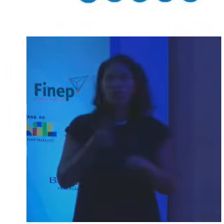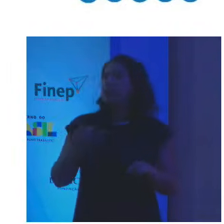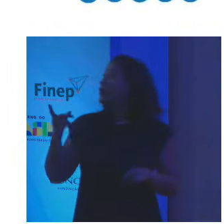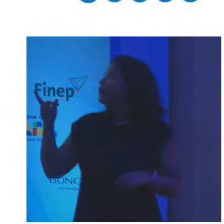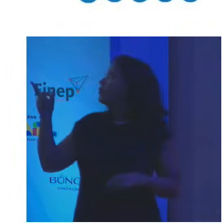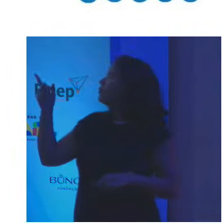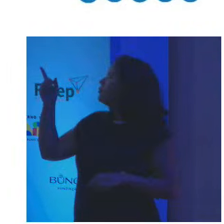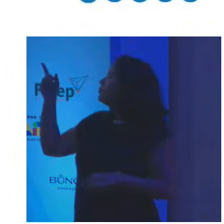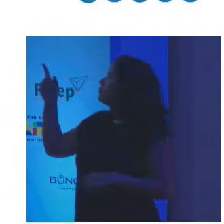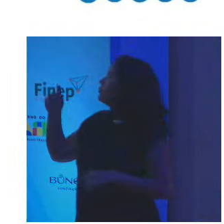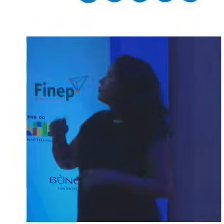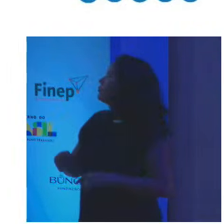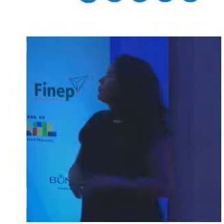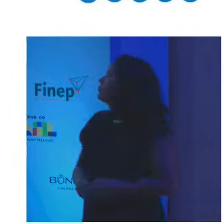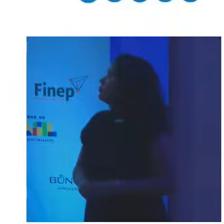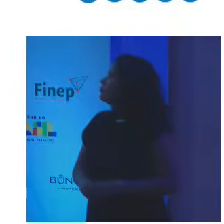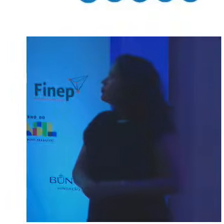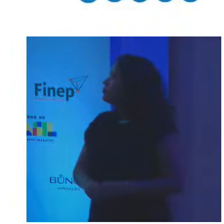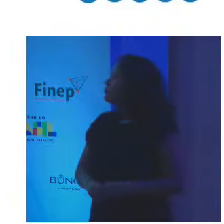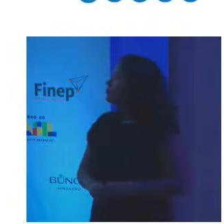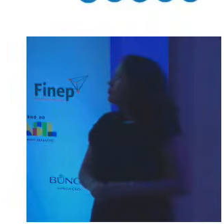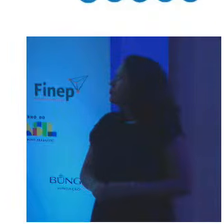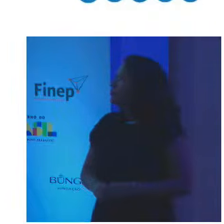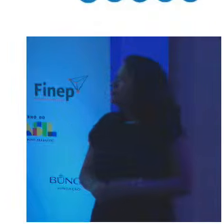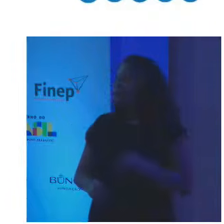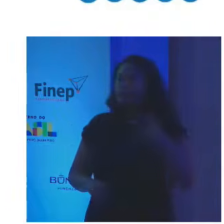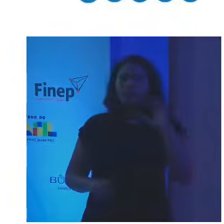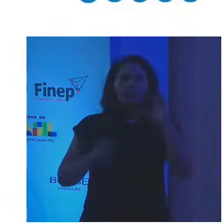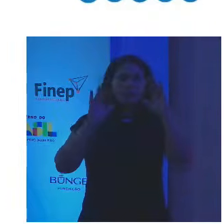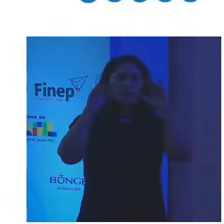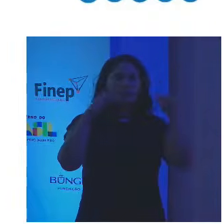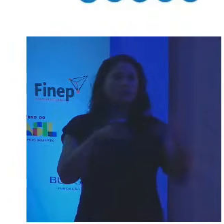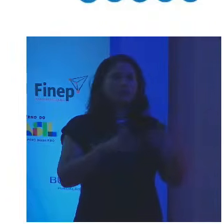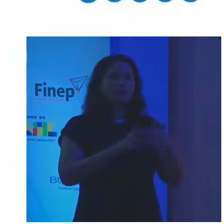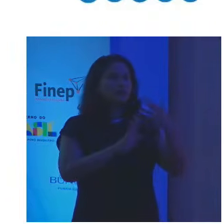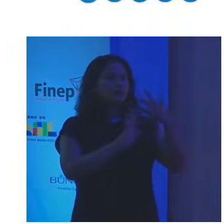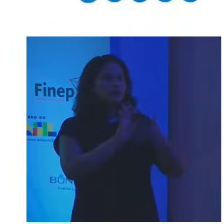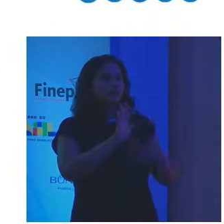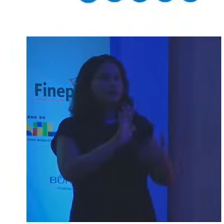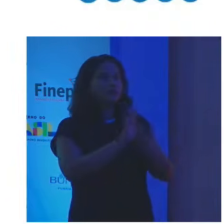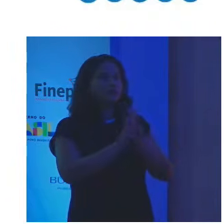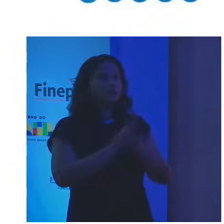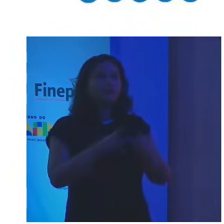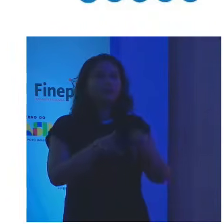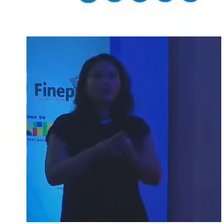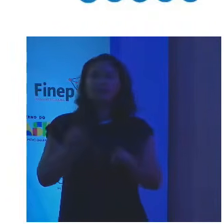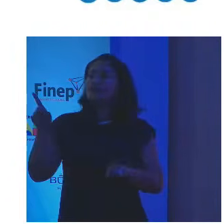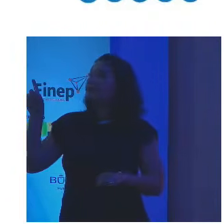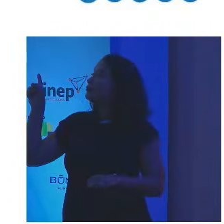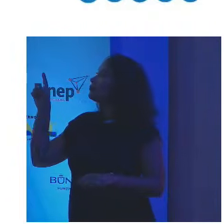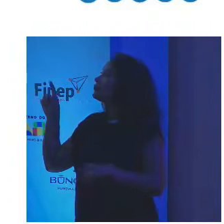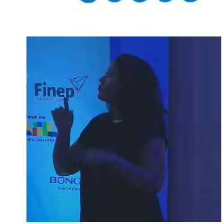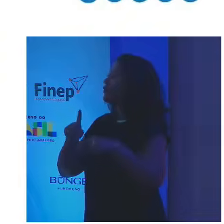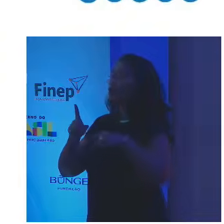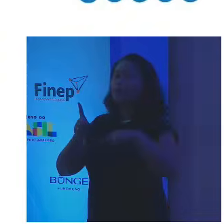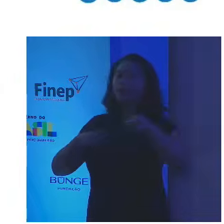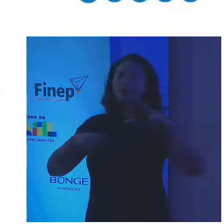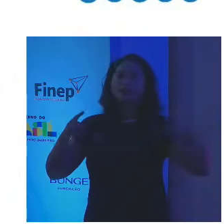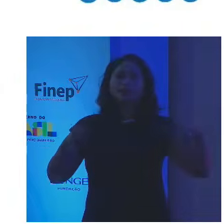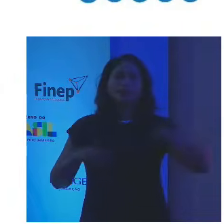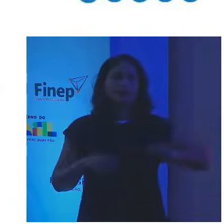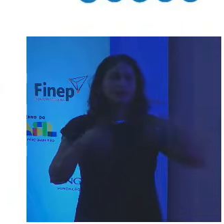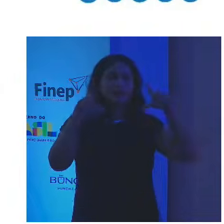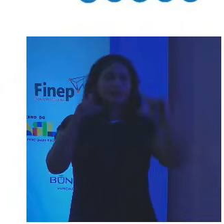tem o IPCC, o Special Report, que foi para oceanos e criosfera só, e o IPBES para a perda de biodiversidade.